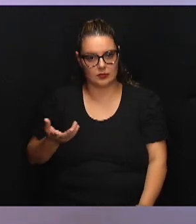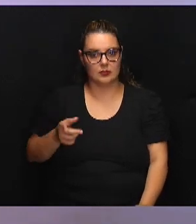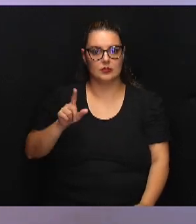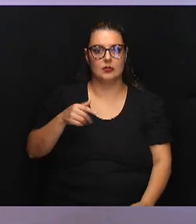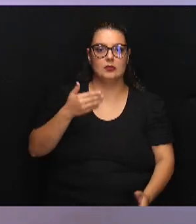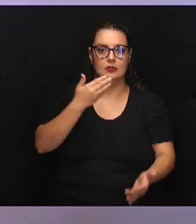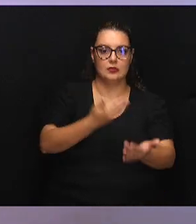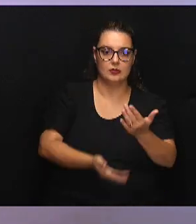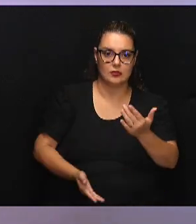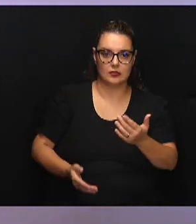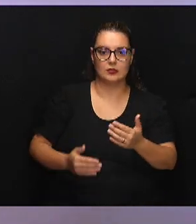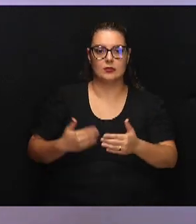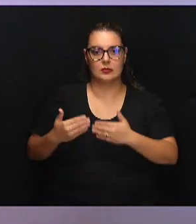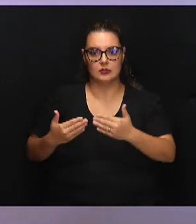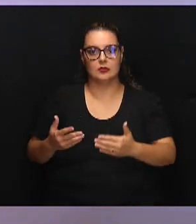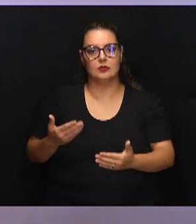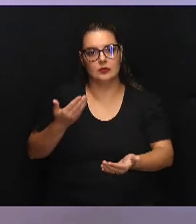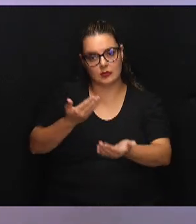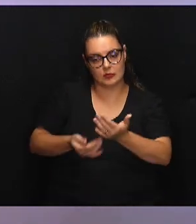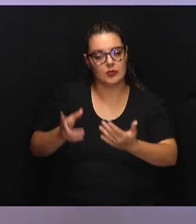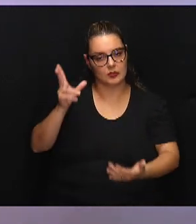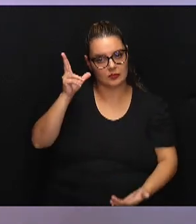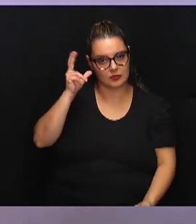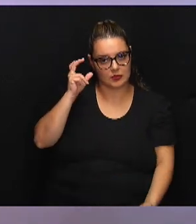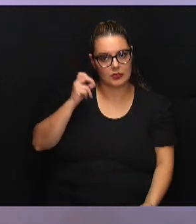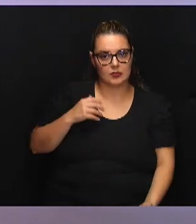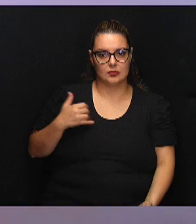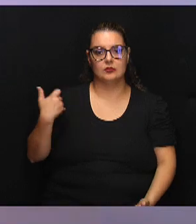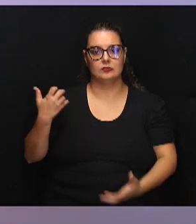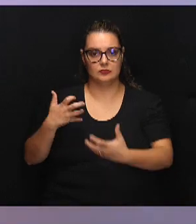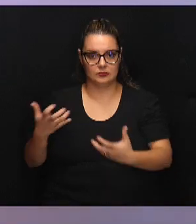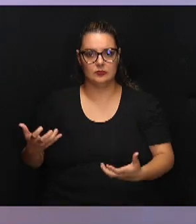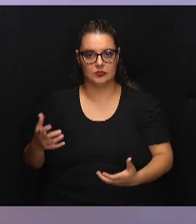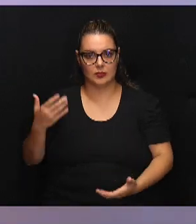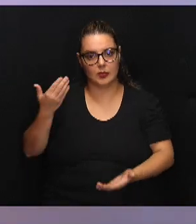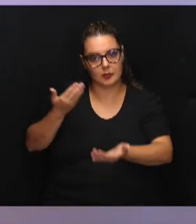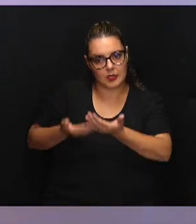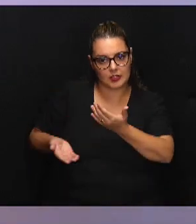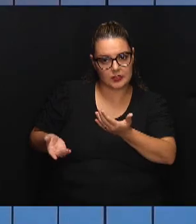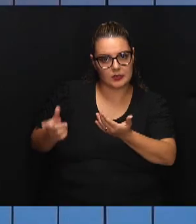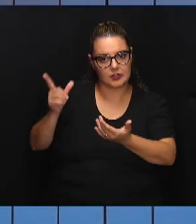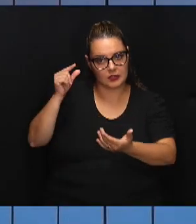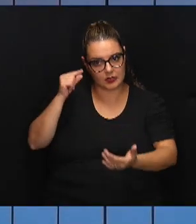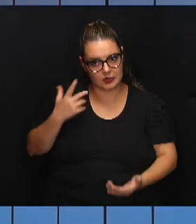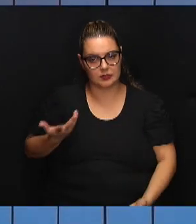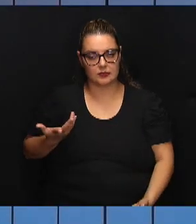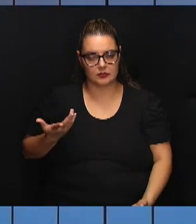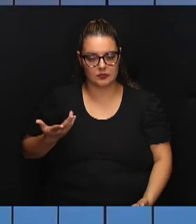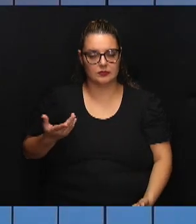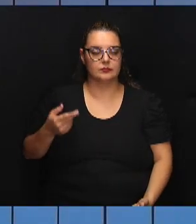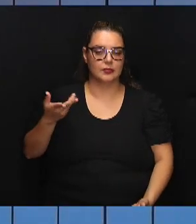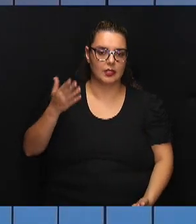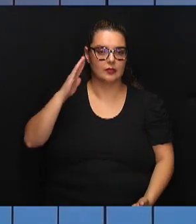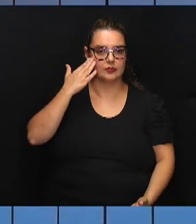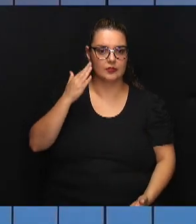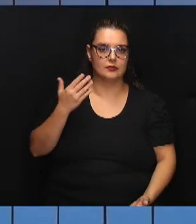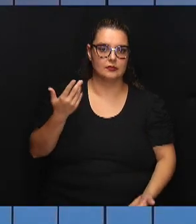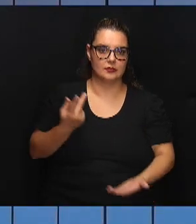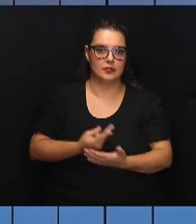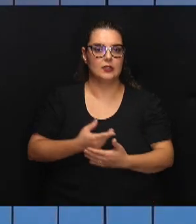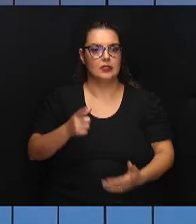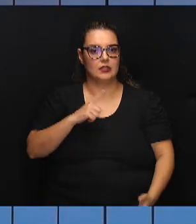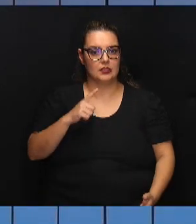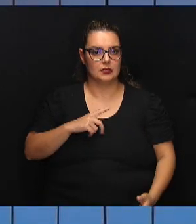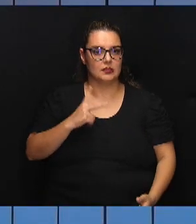perdendo também com a perda de audição do envelhecimento, né? Doutor, e hoje existem até cirurgias, né,